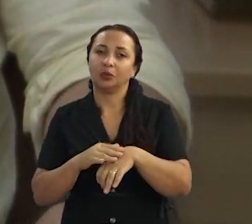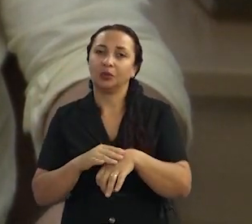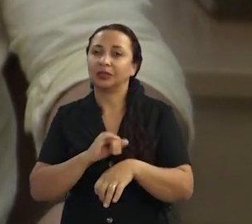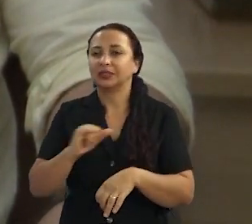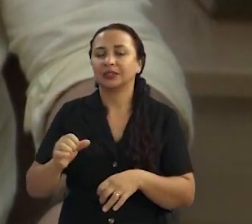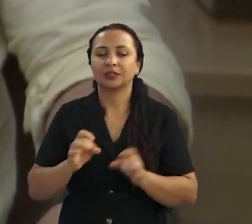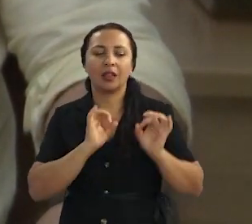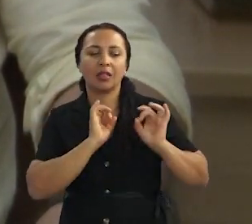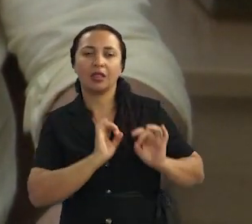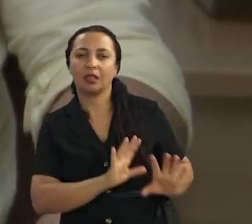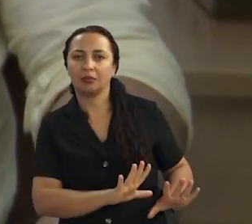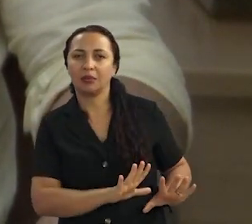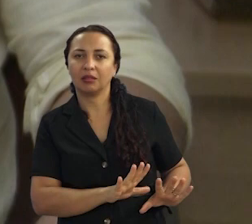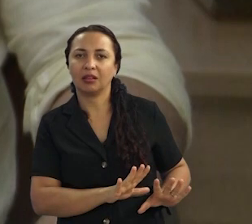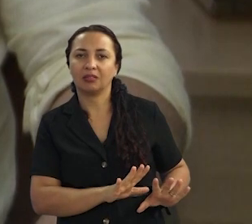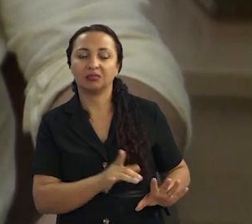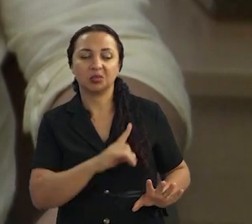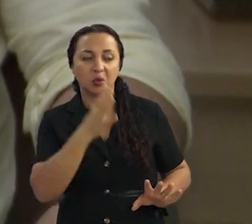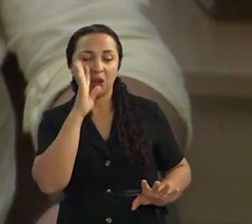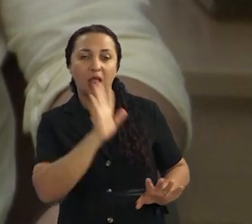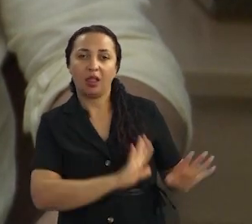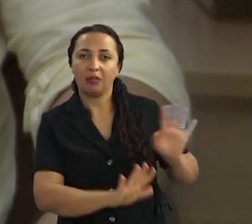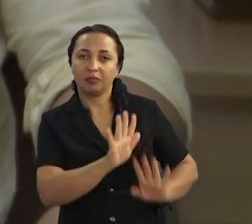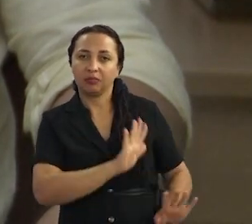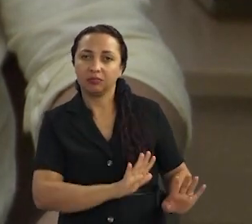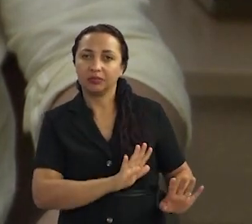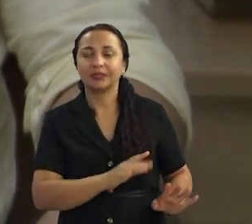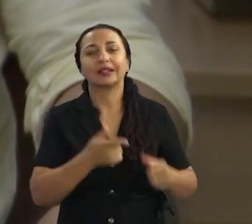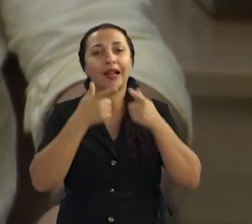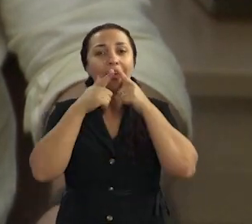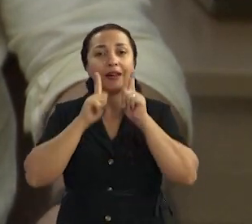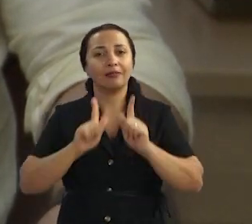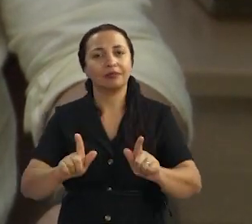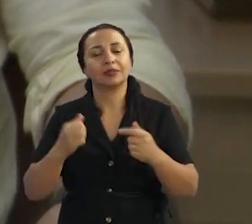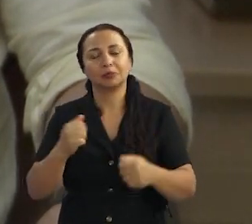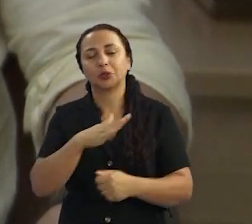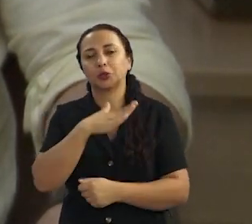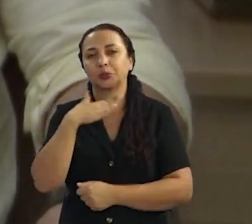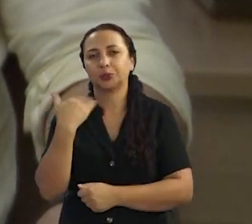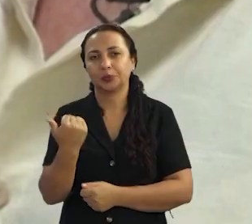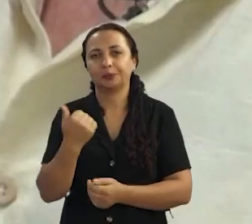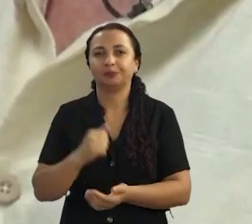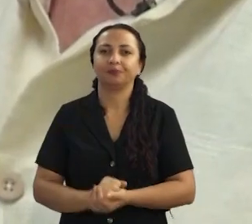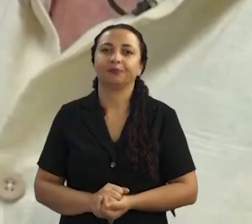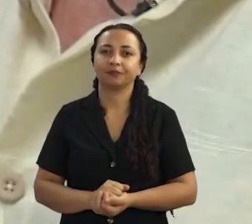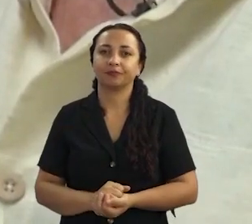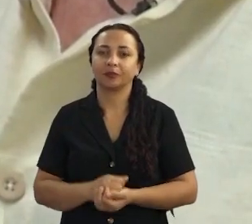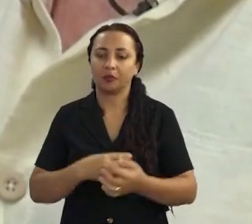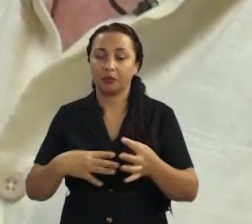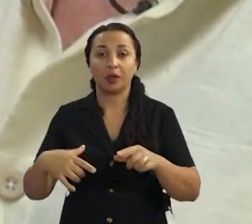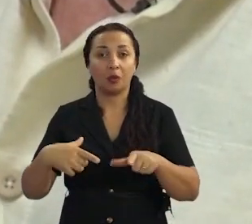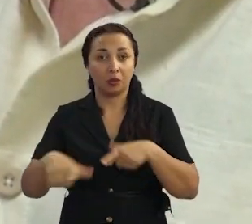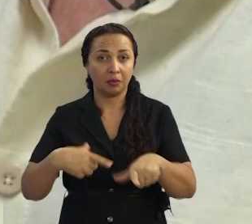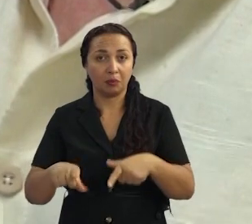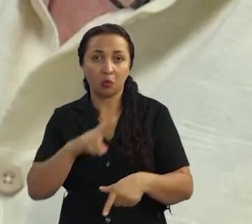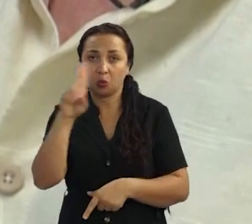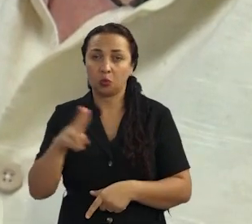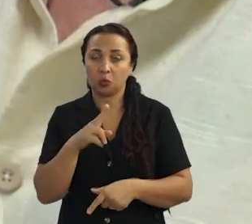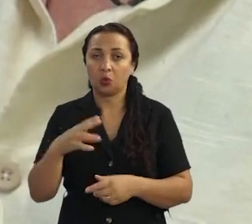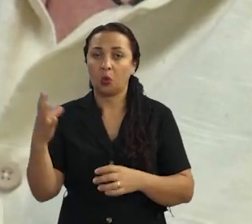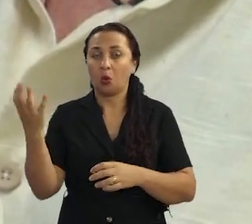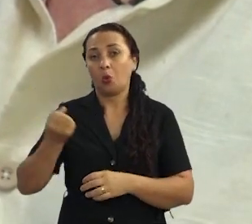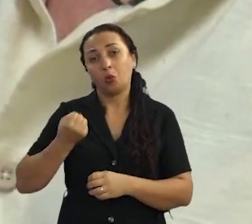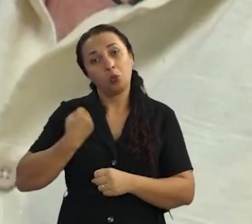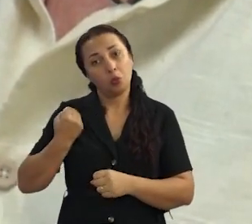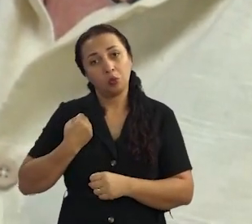uma doença que, se negligenciada, ela realmente é grave e pode ser letal. O trabalho utilizou dados públicos